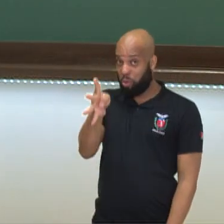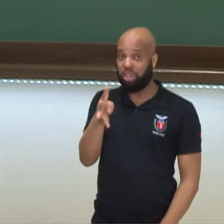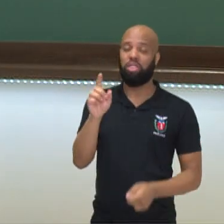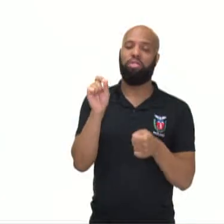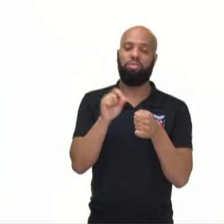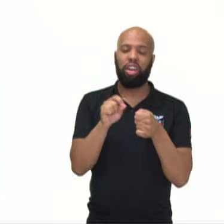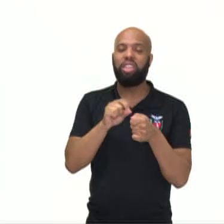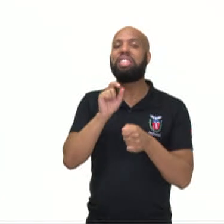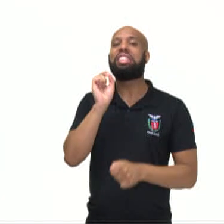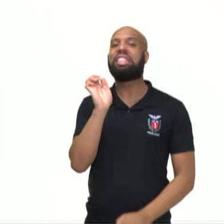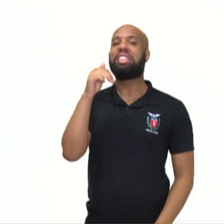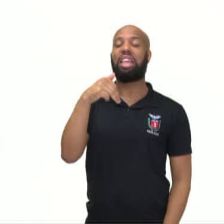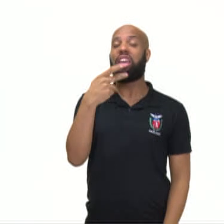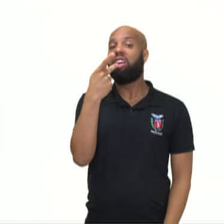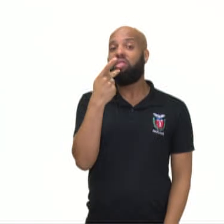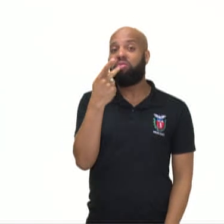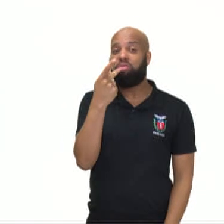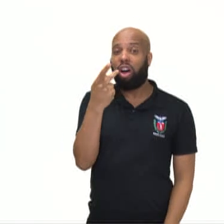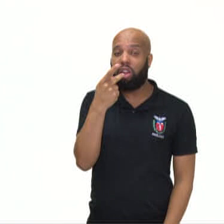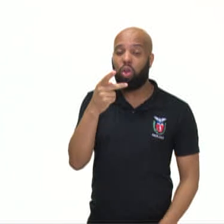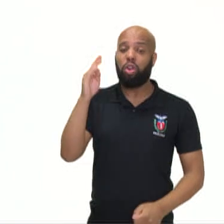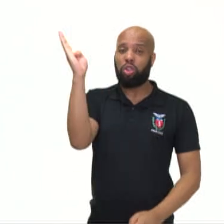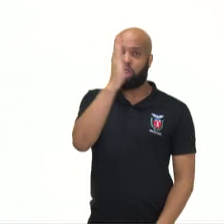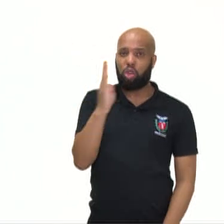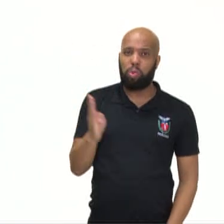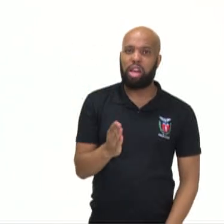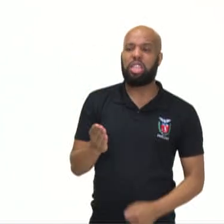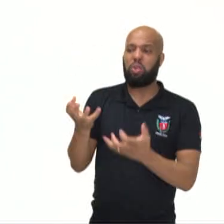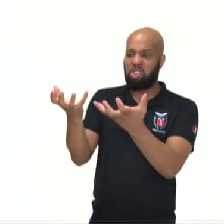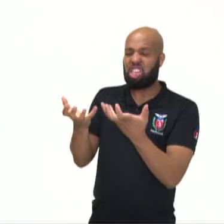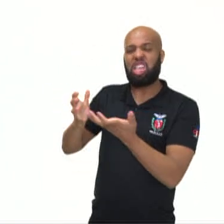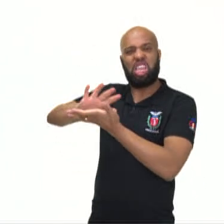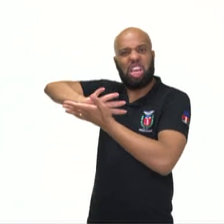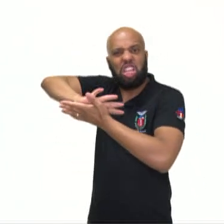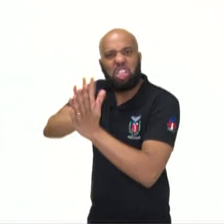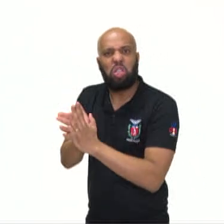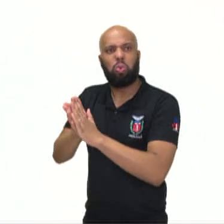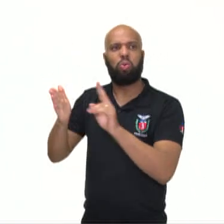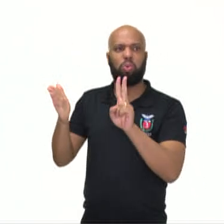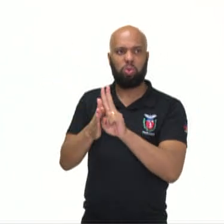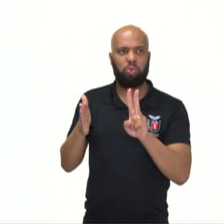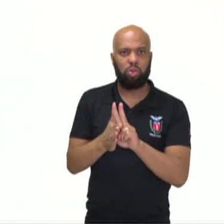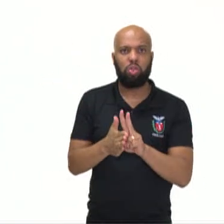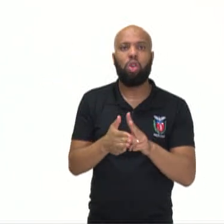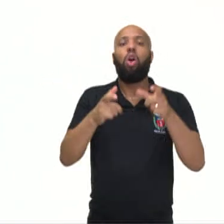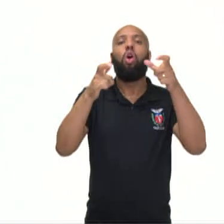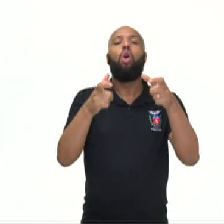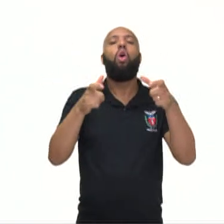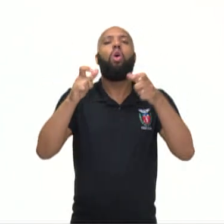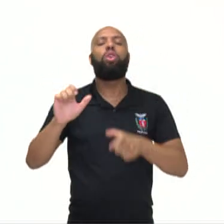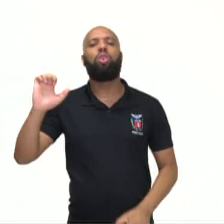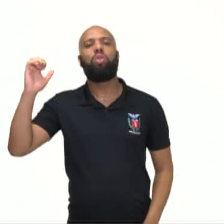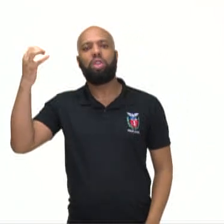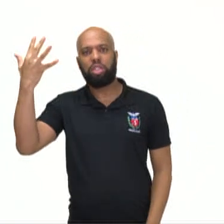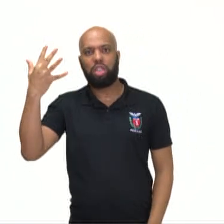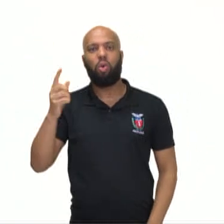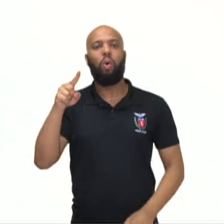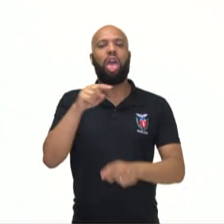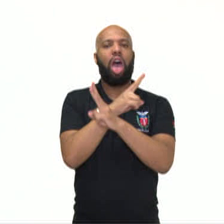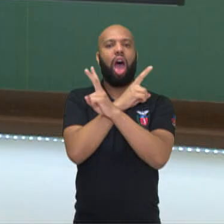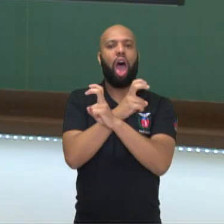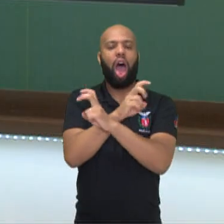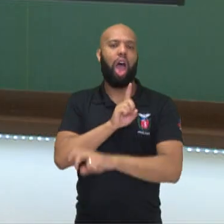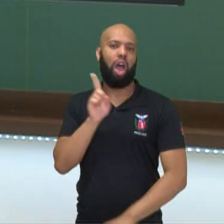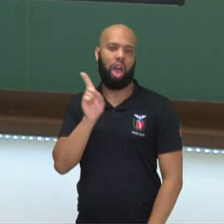no 16º Congresso dos Americanistas, que aconteceu em Viena, na Áustria, na Europa. Então, repare,